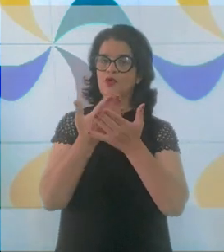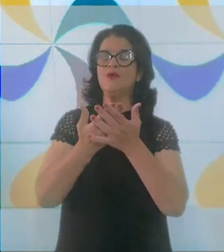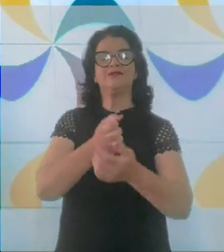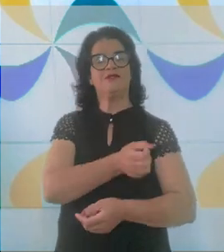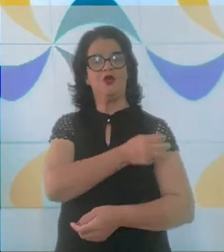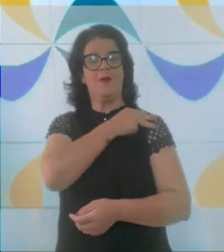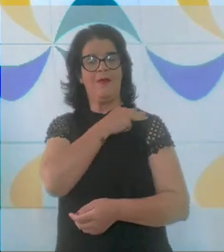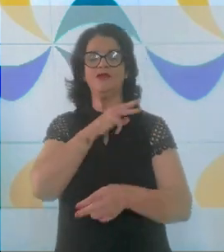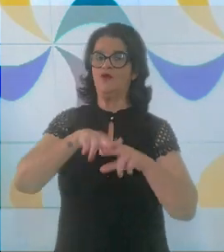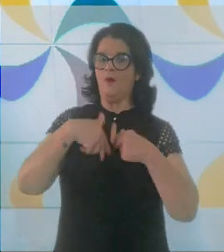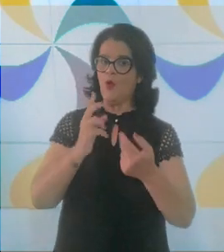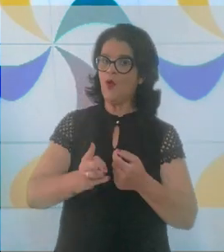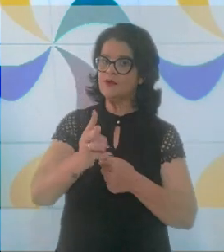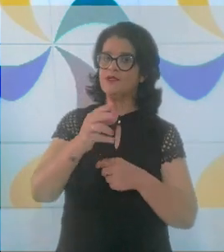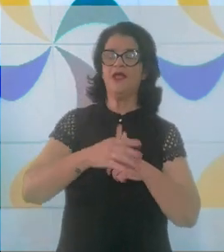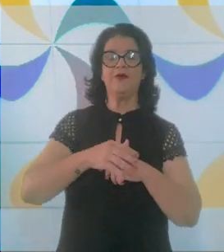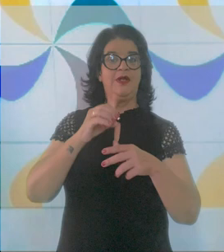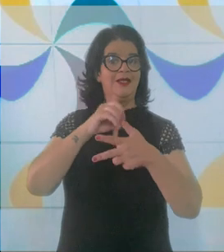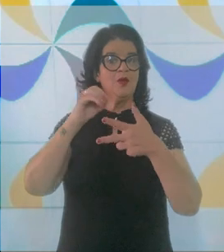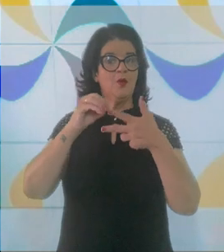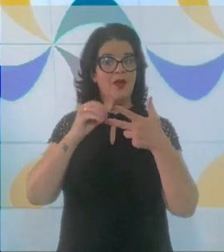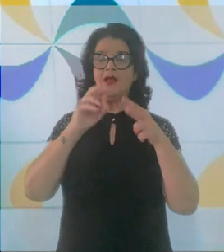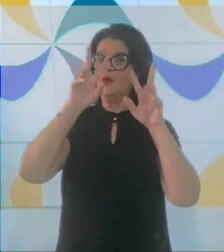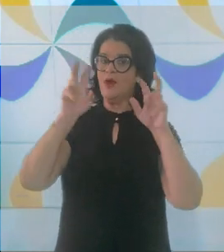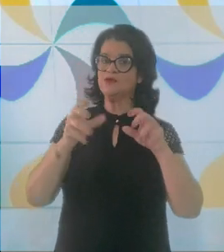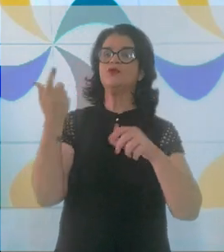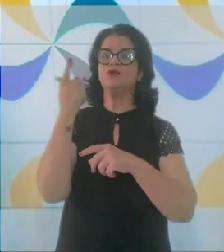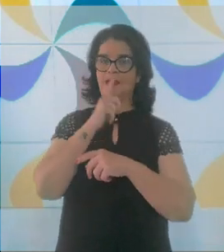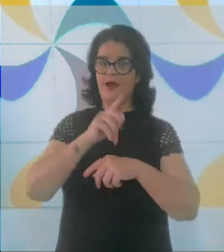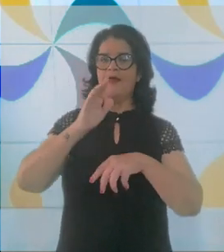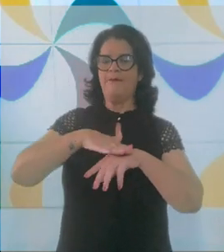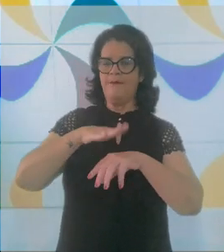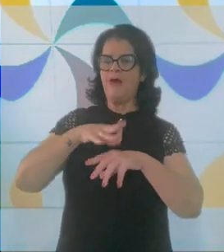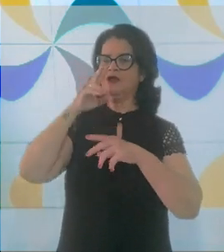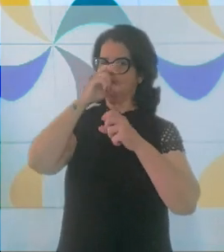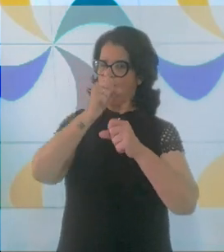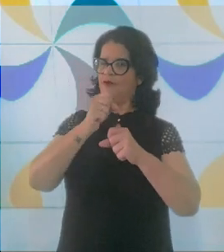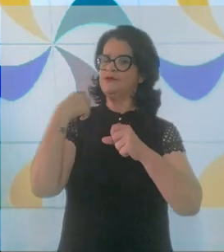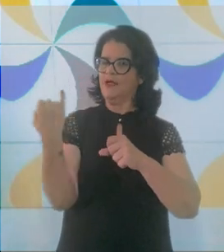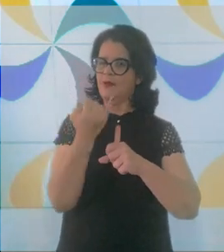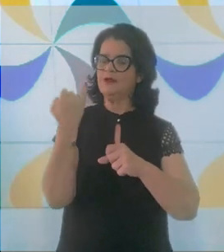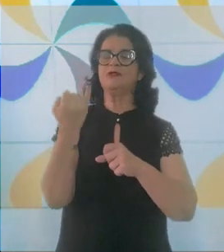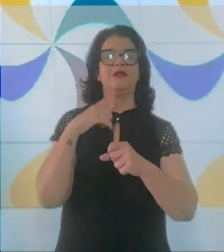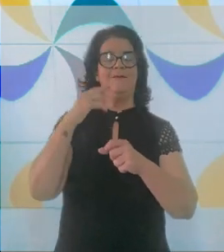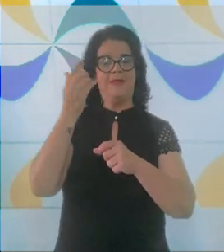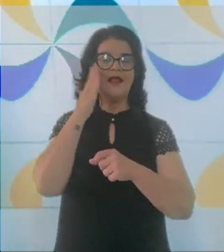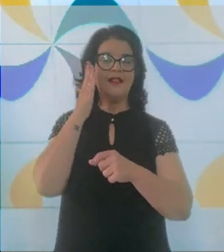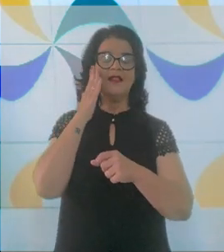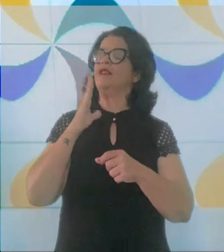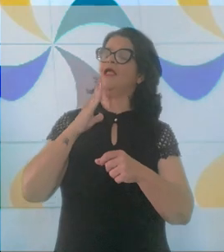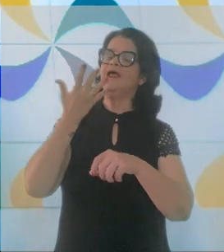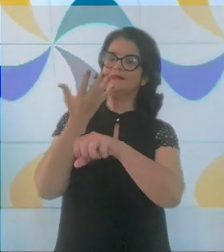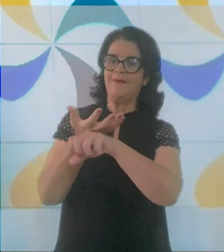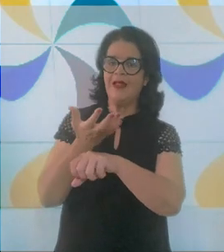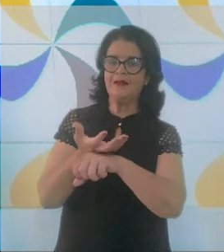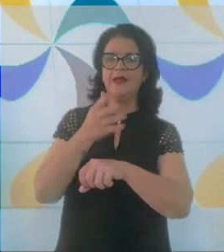médio. Por conseguinte, no Enem, o assunto ganha ainda mais força. Para trabalhar com essa